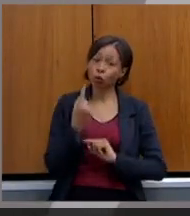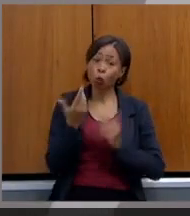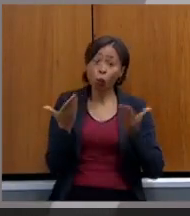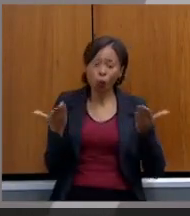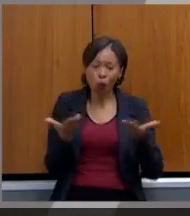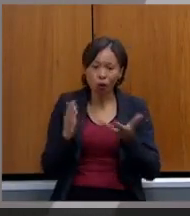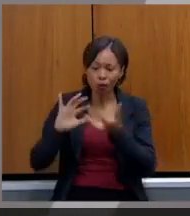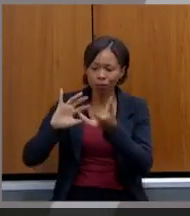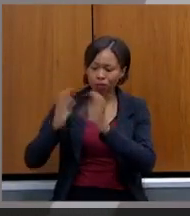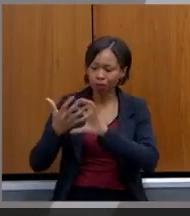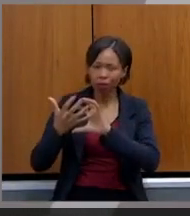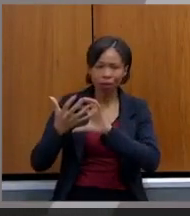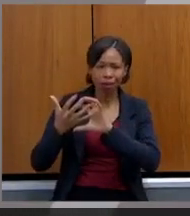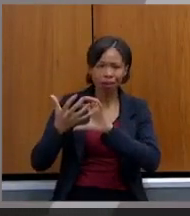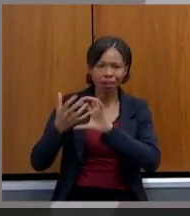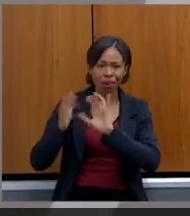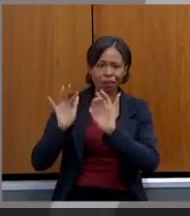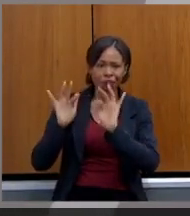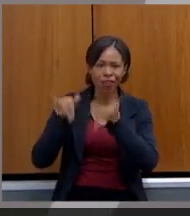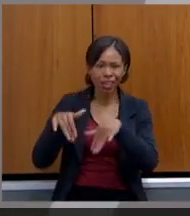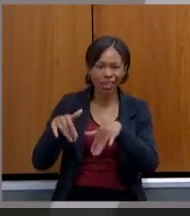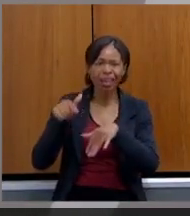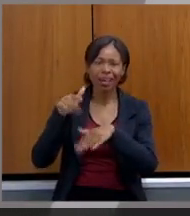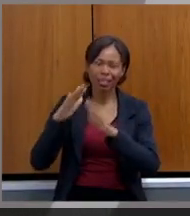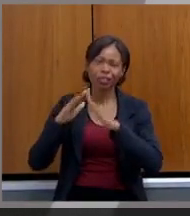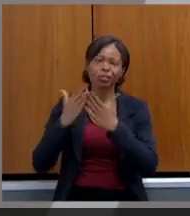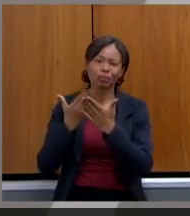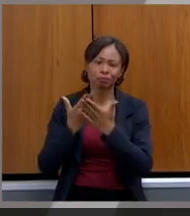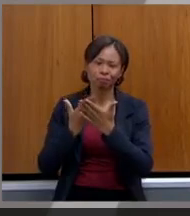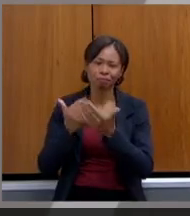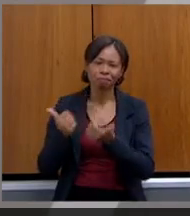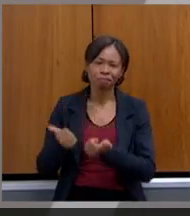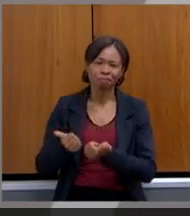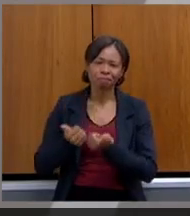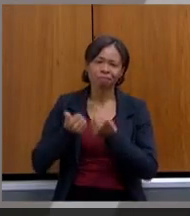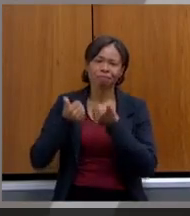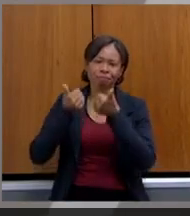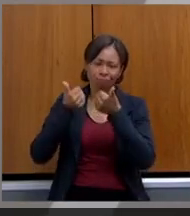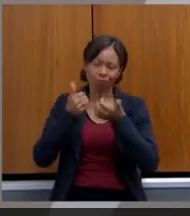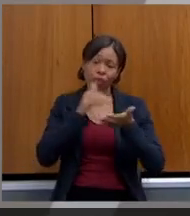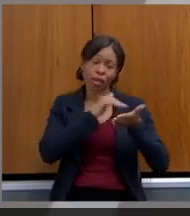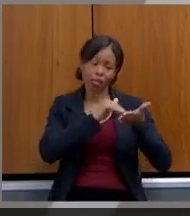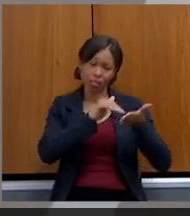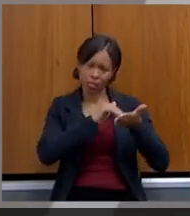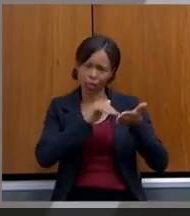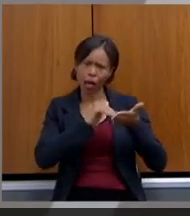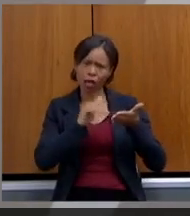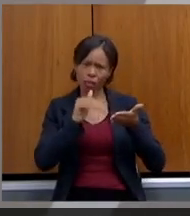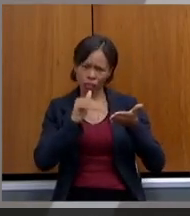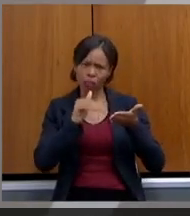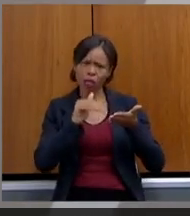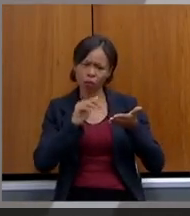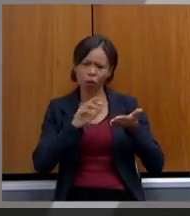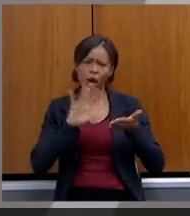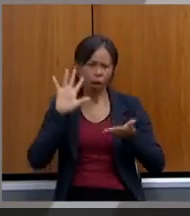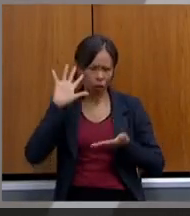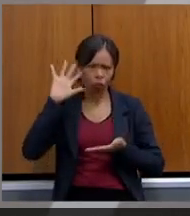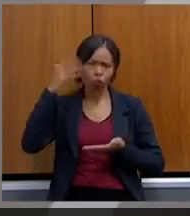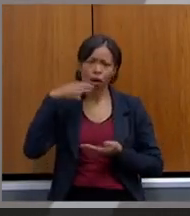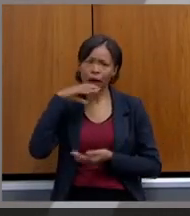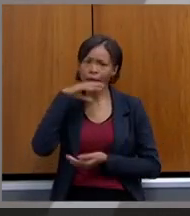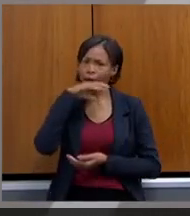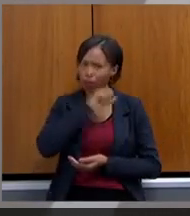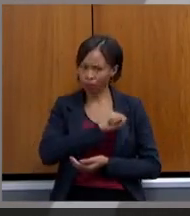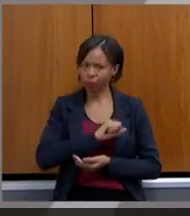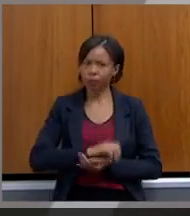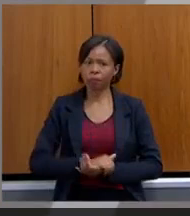essa escola tá ter é aquela reforma aí no político nós fizemos e que a secretaria atendeu de forma rápida